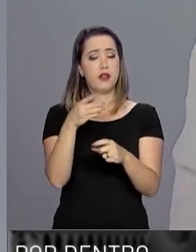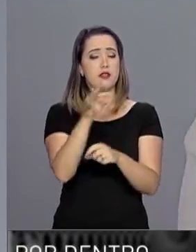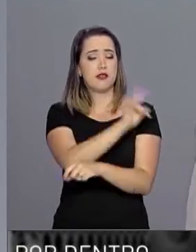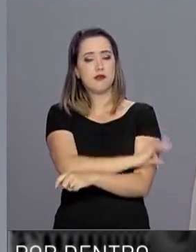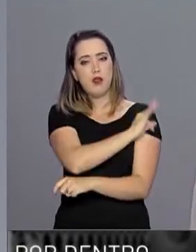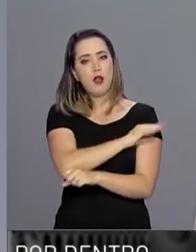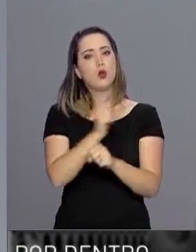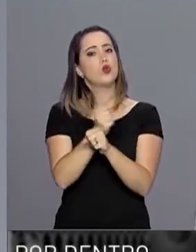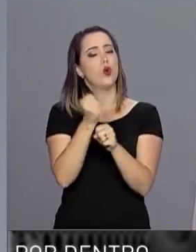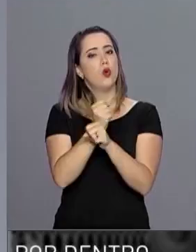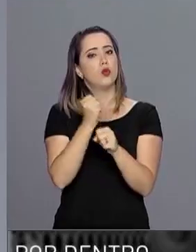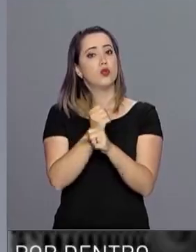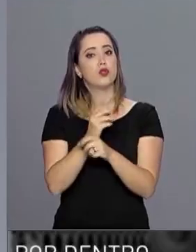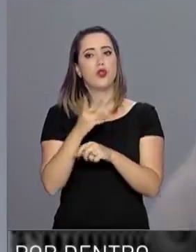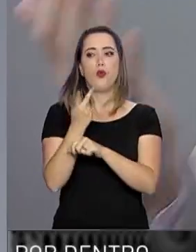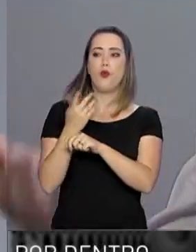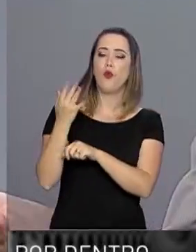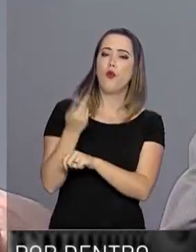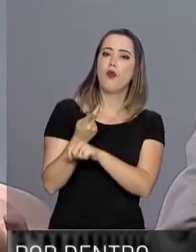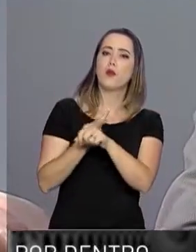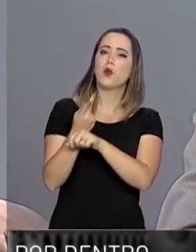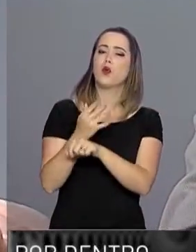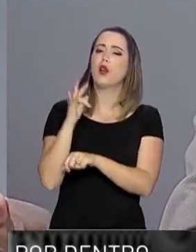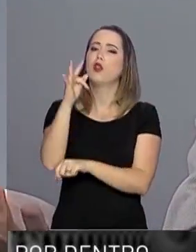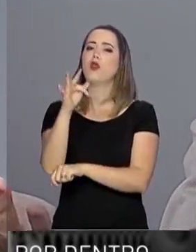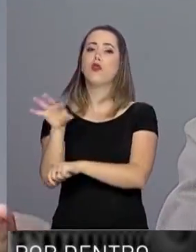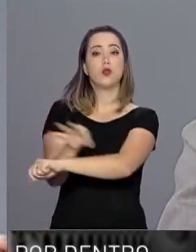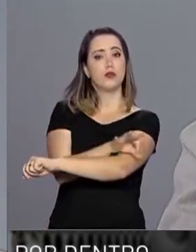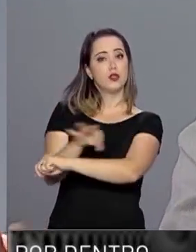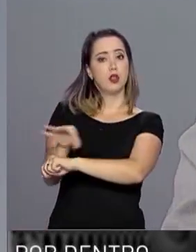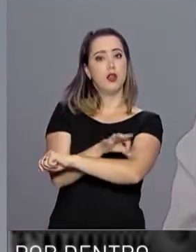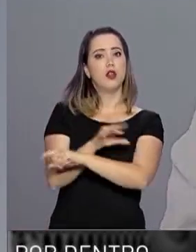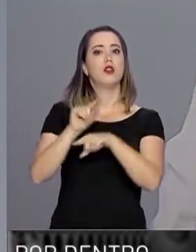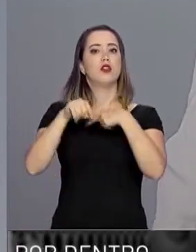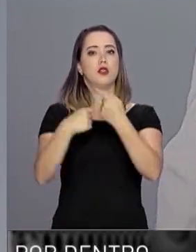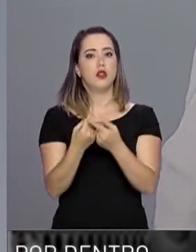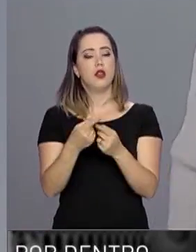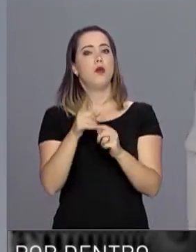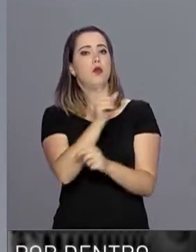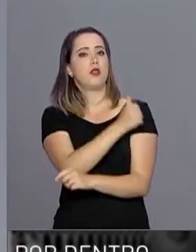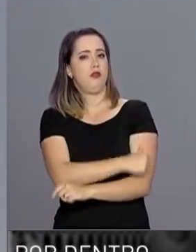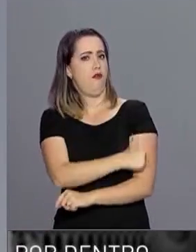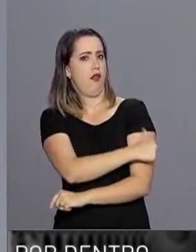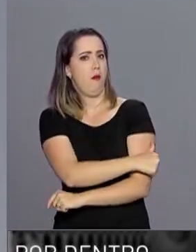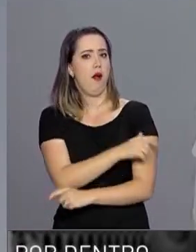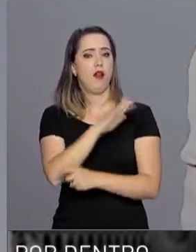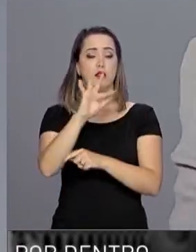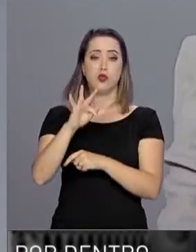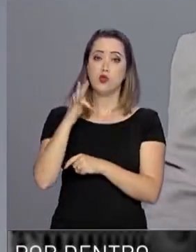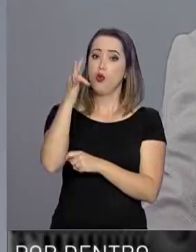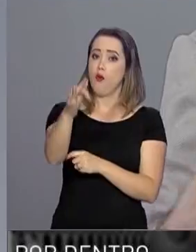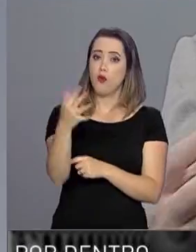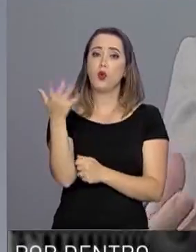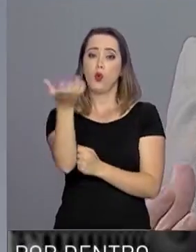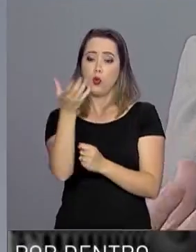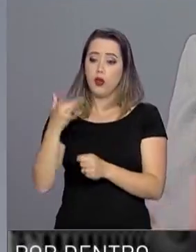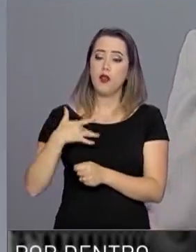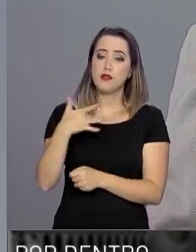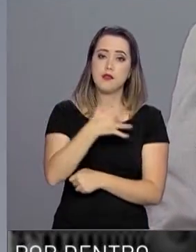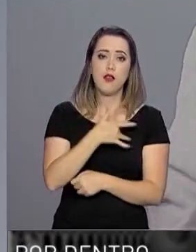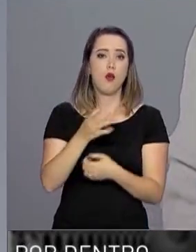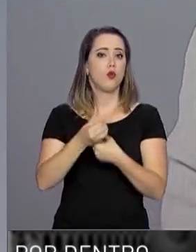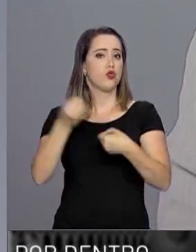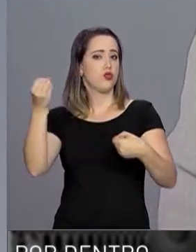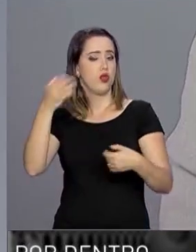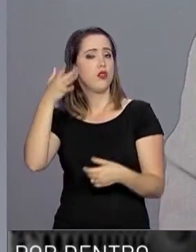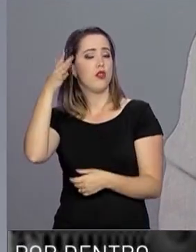faz técnico em enfermagem, depois vai buscar continuar estudando ensino superior na área de saúde. Ou seja, ele cria um itinerário para a vida dele.